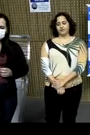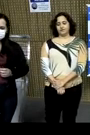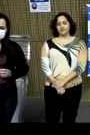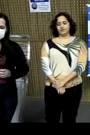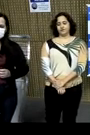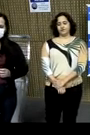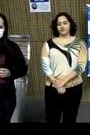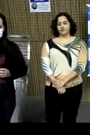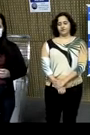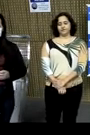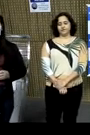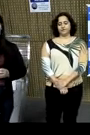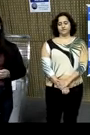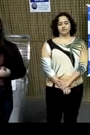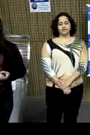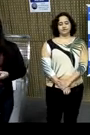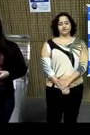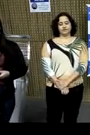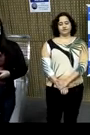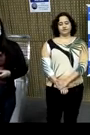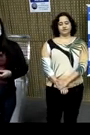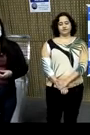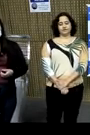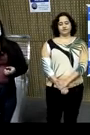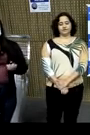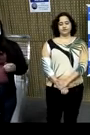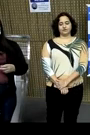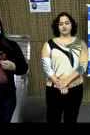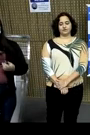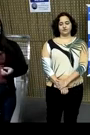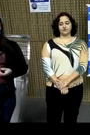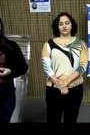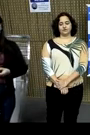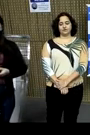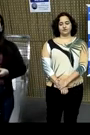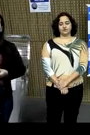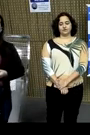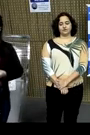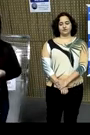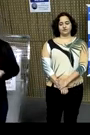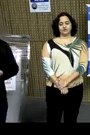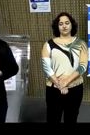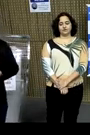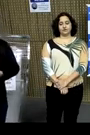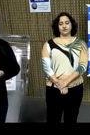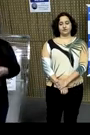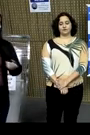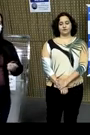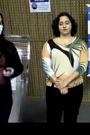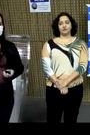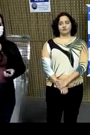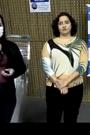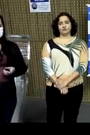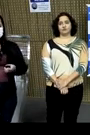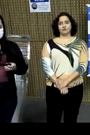2020 tivemos aqui 18% e no primeiro semestre 12%. Já foi realizado aqui a pactuação e o planejamento